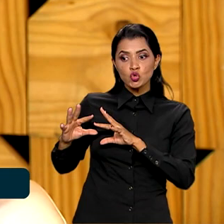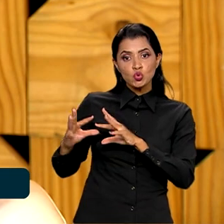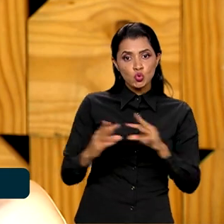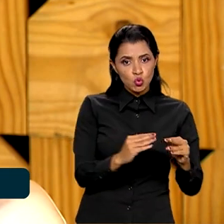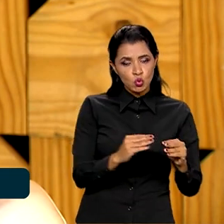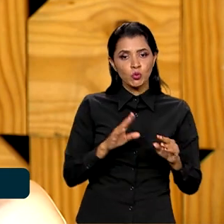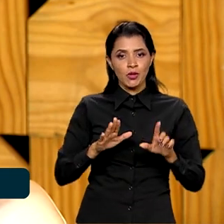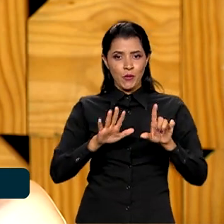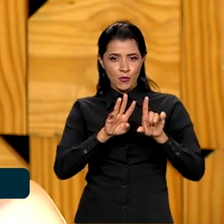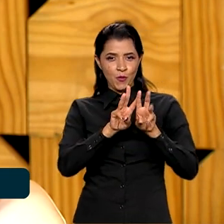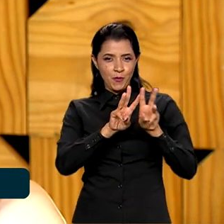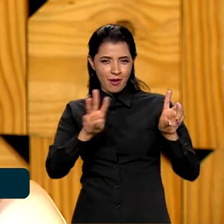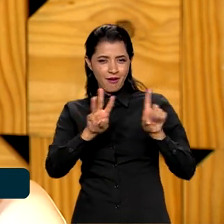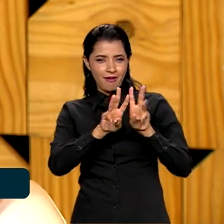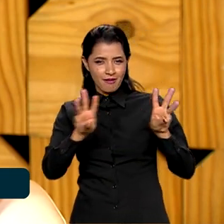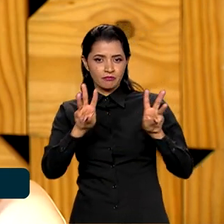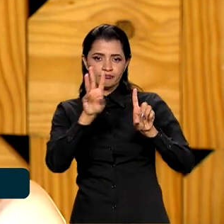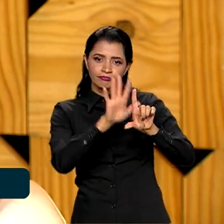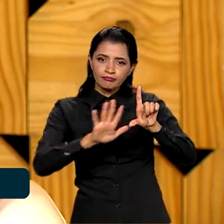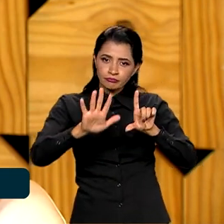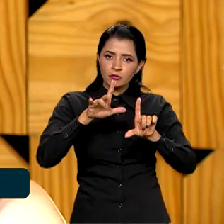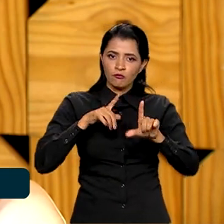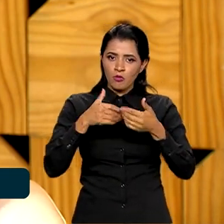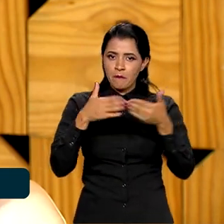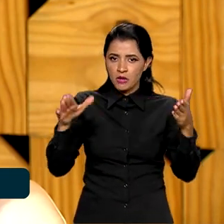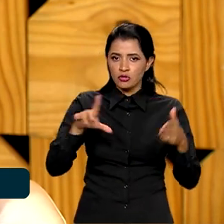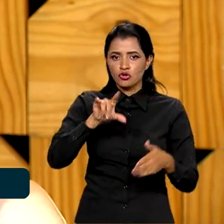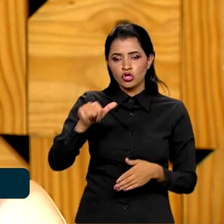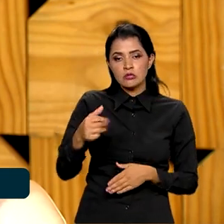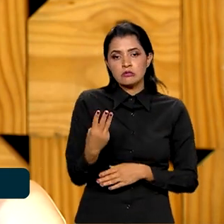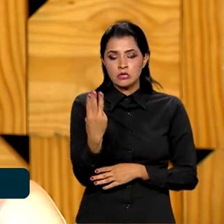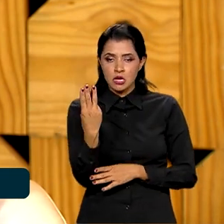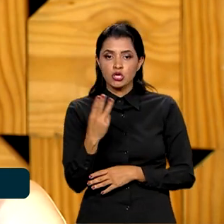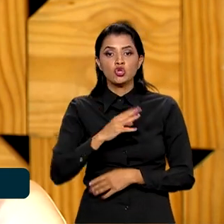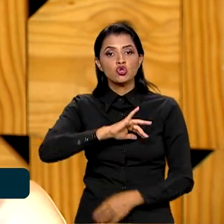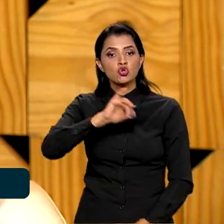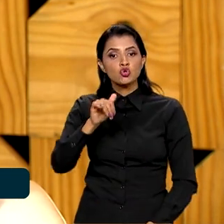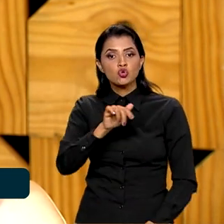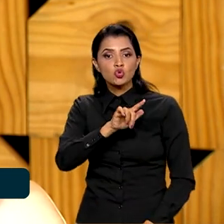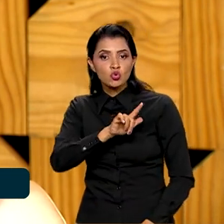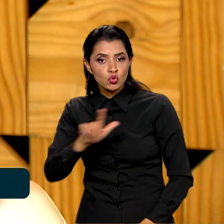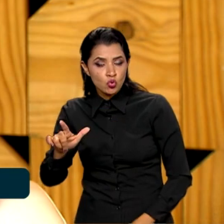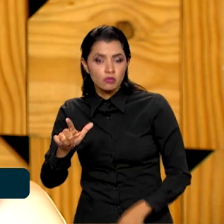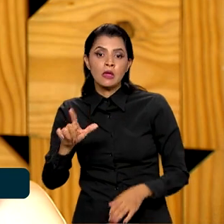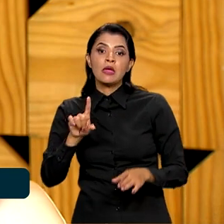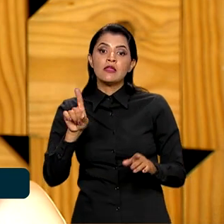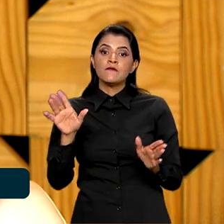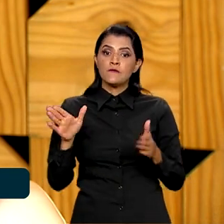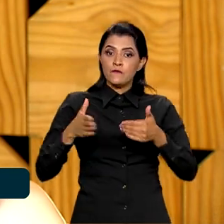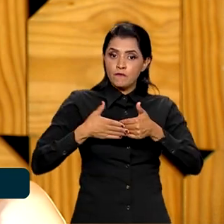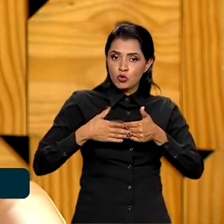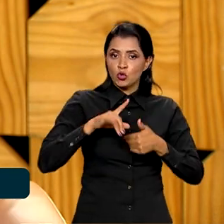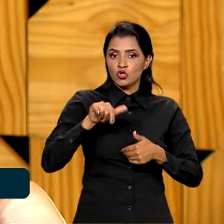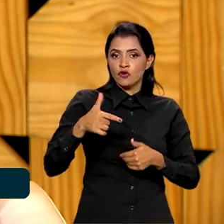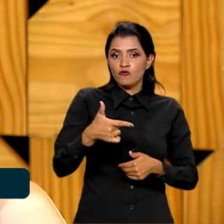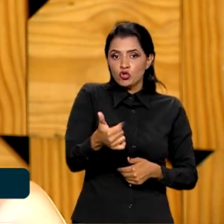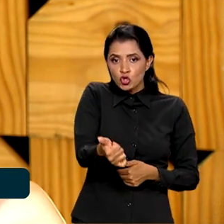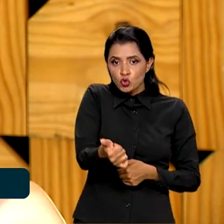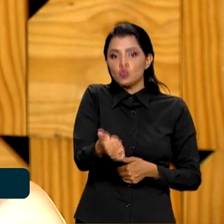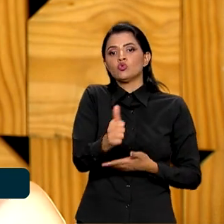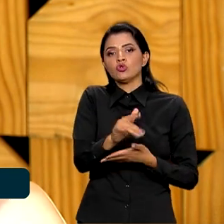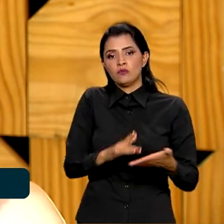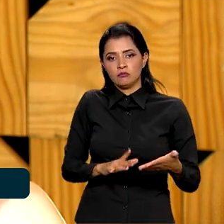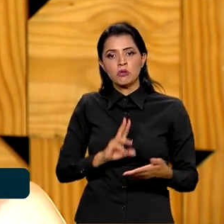plataforma de inscrição, ela foi aberta no dia 3 de julho. A inscrição para atividades se encerrou no dia 21 e ela